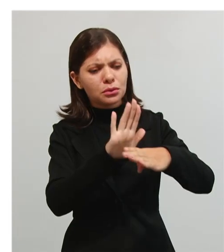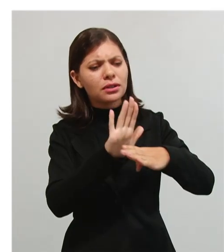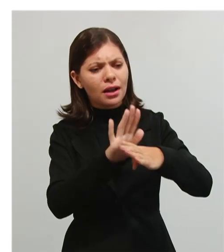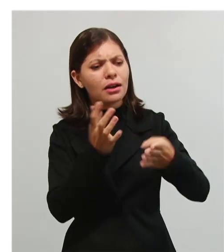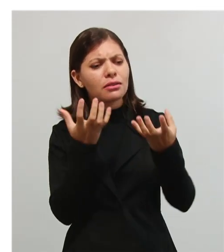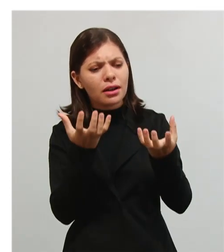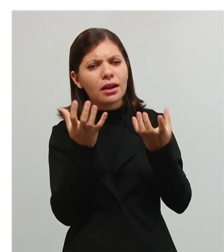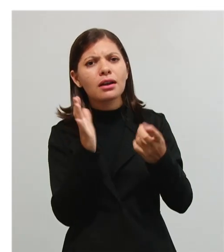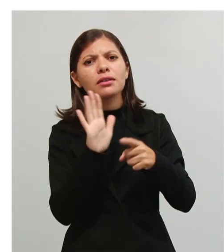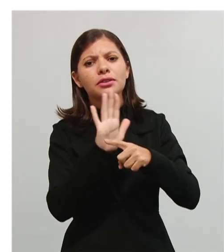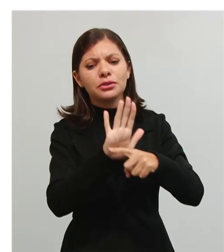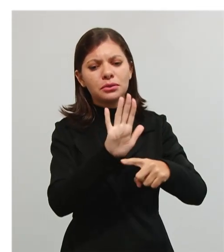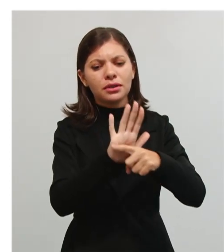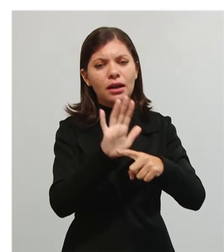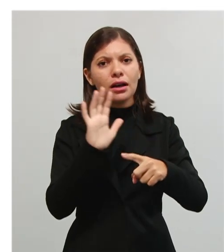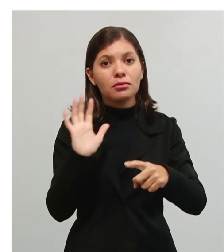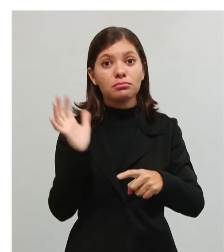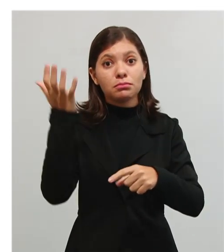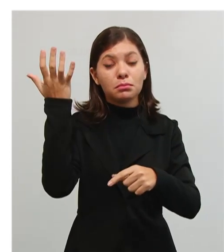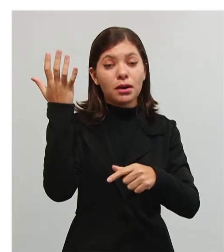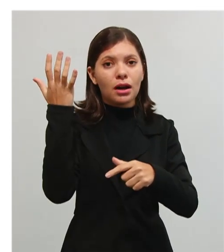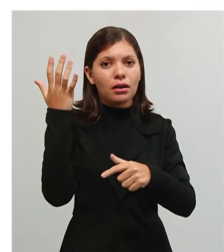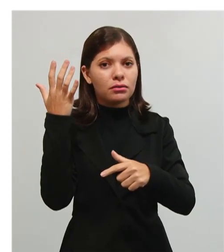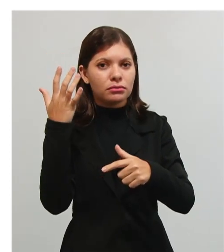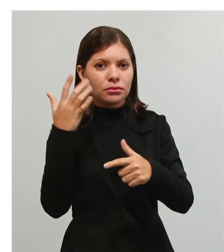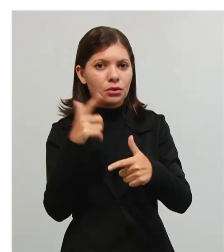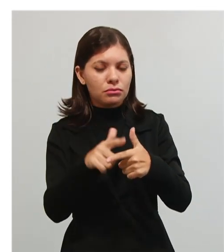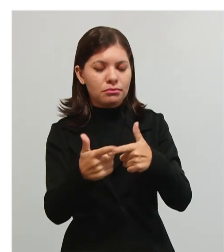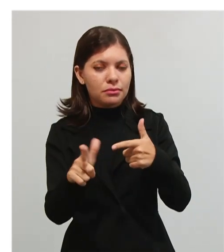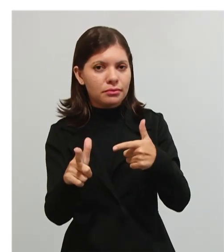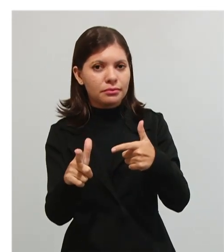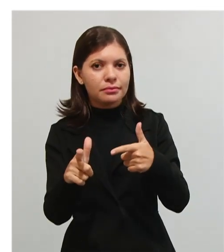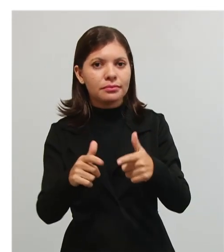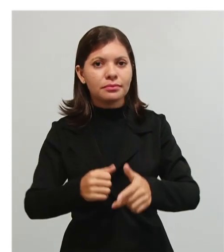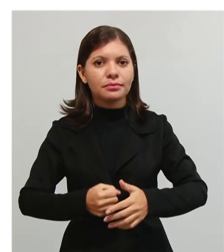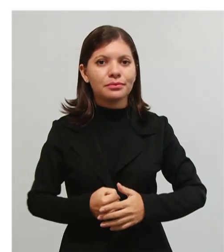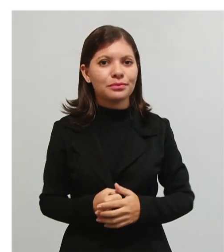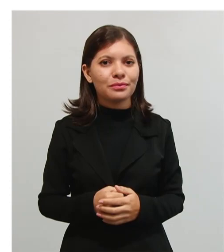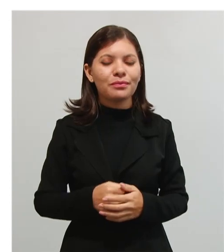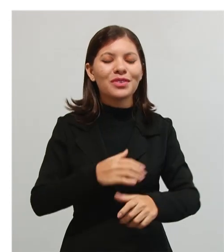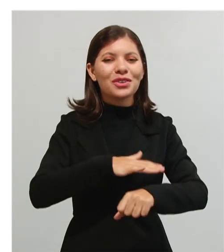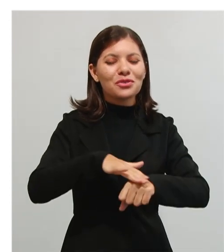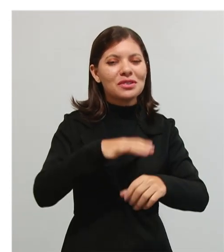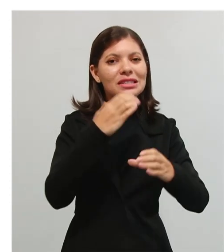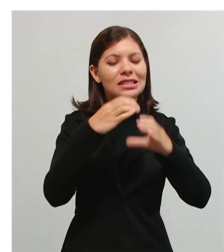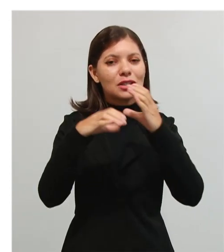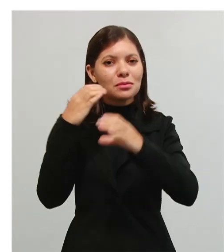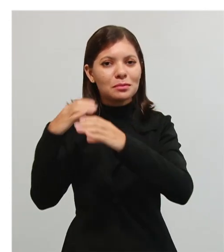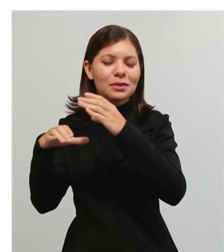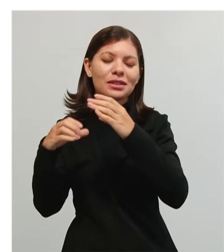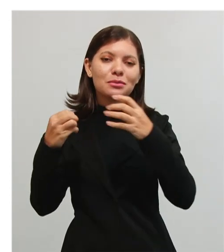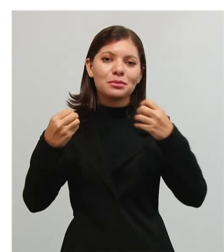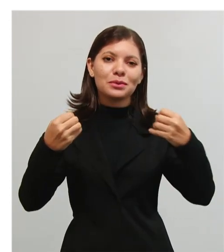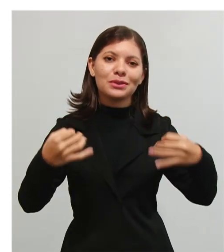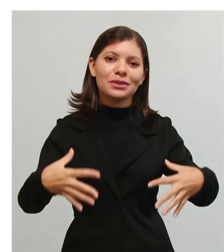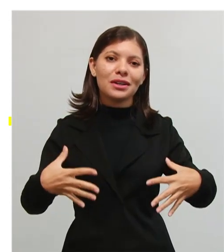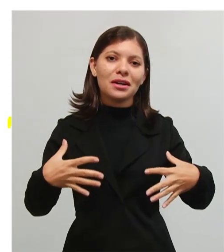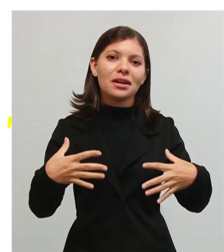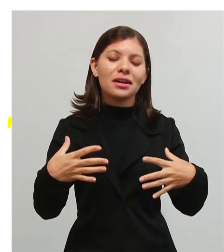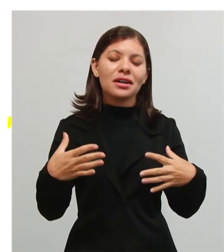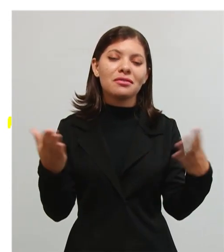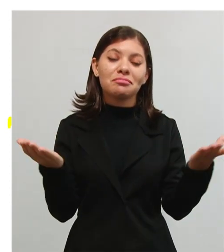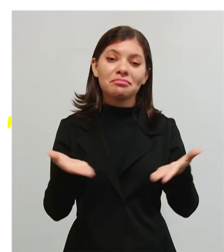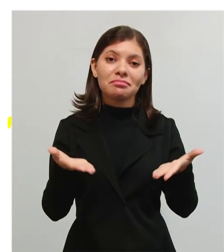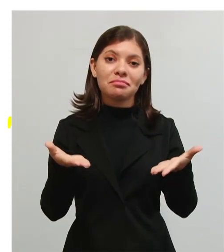cliente a solucionar o conflito. Como nós já conversamos ali no tópico anterior, você tem que